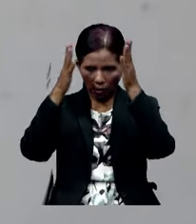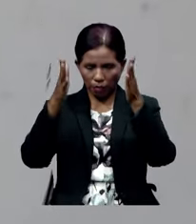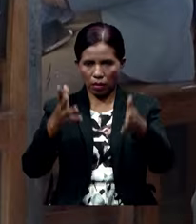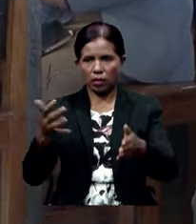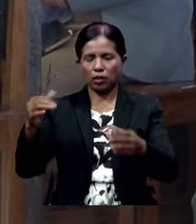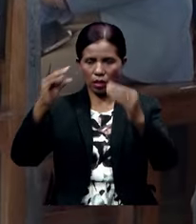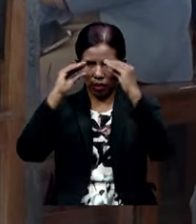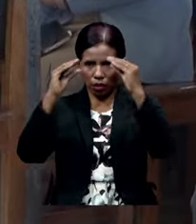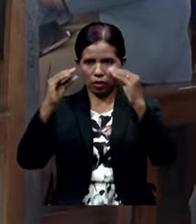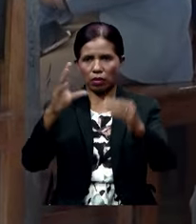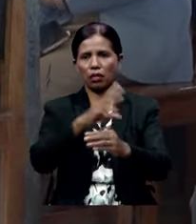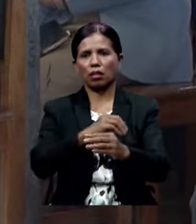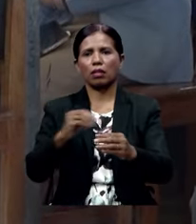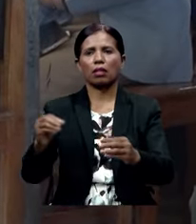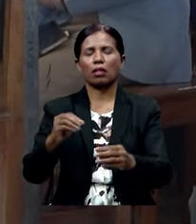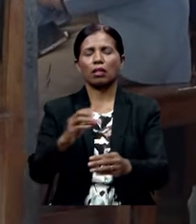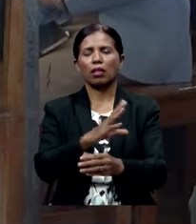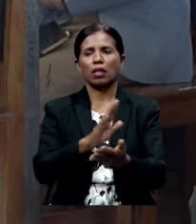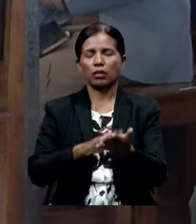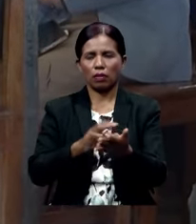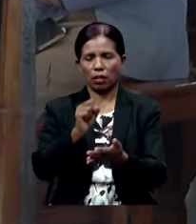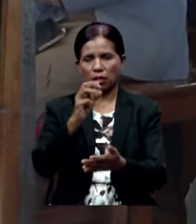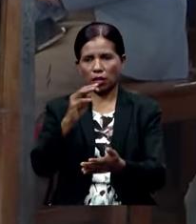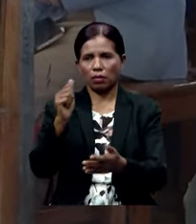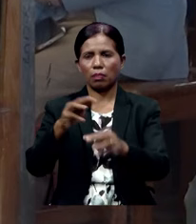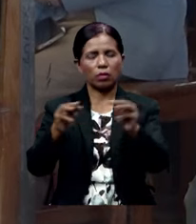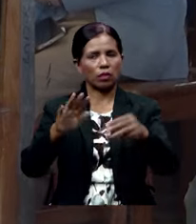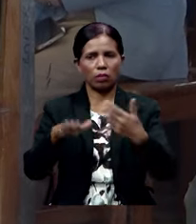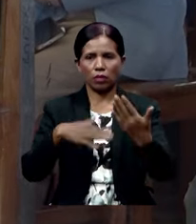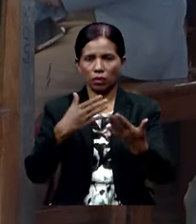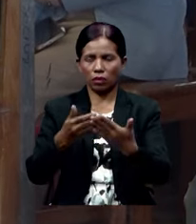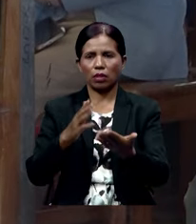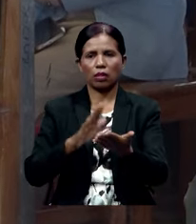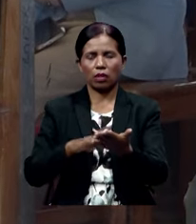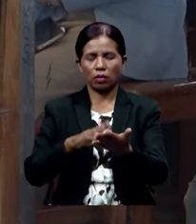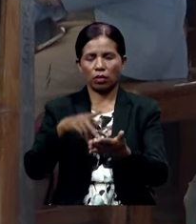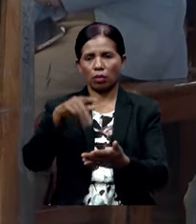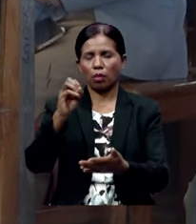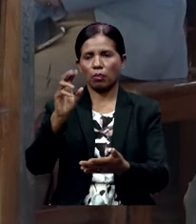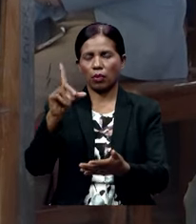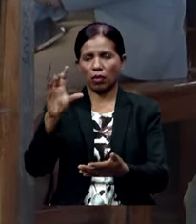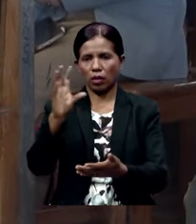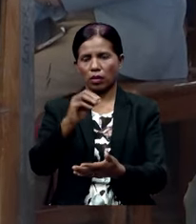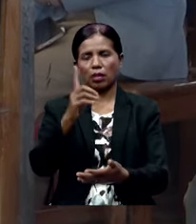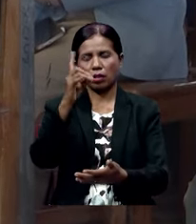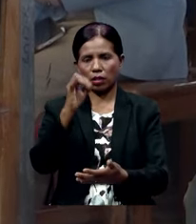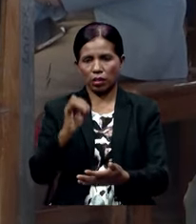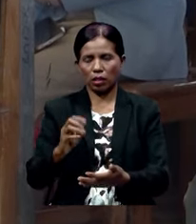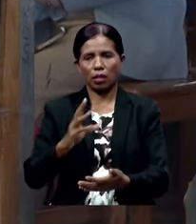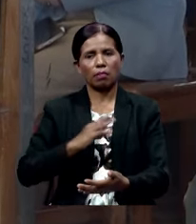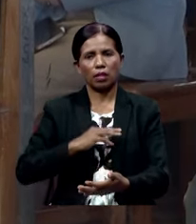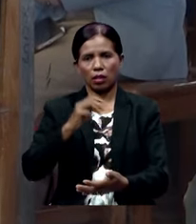nebe hanorin e ensino técnico vocacional e o município Roto na escola Polo Baucau Manufahi Dili